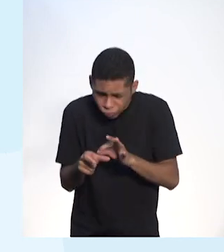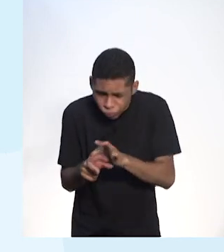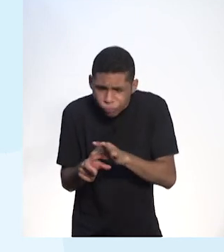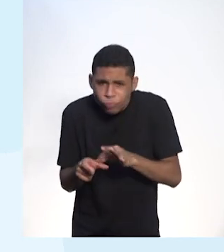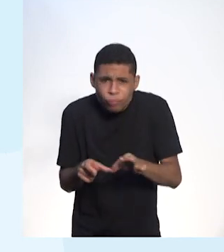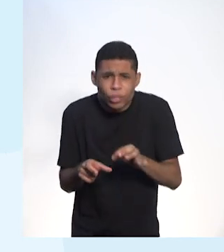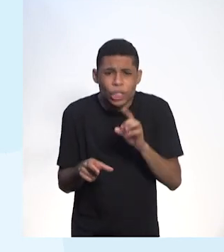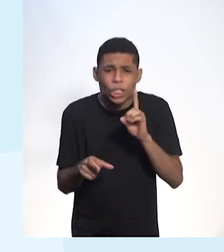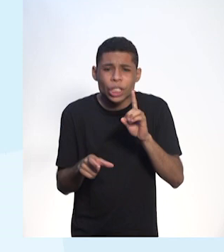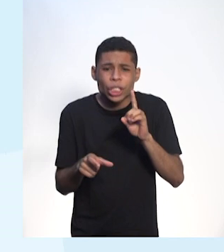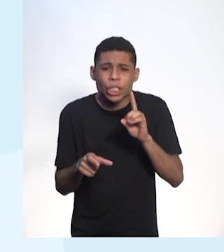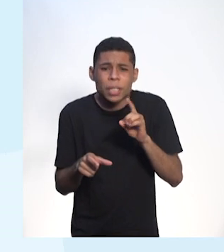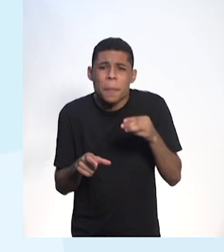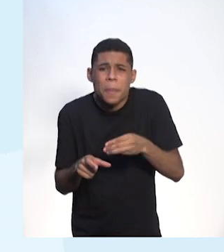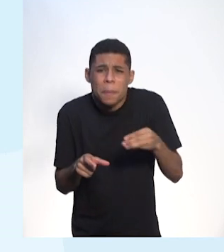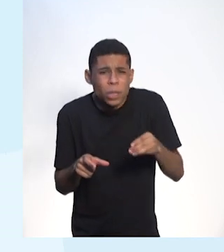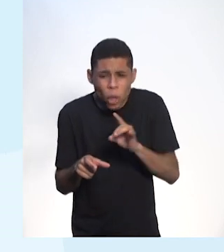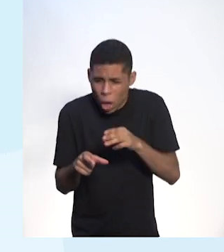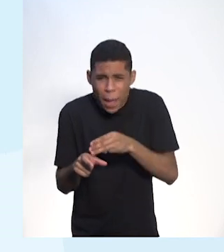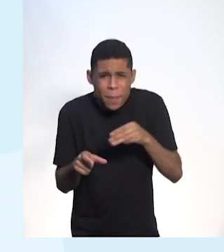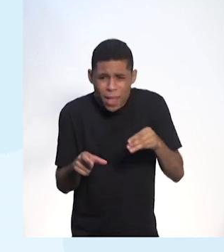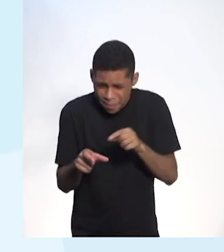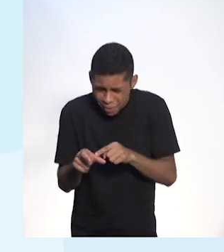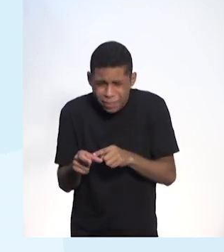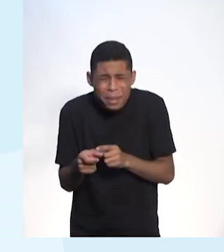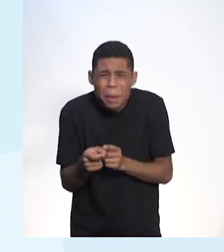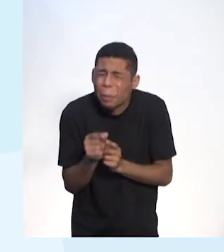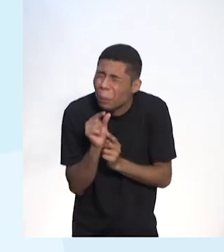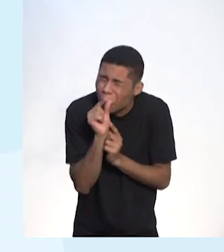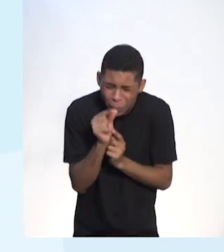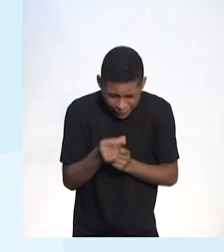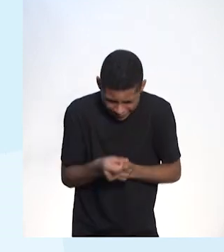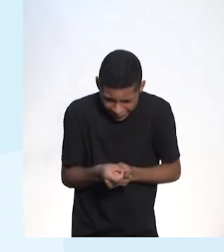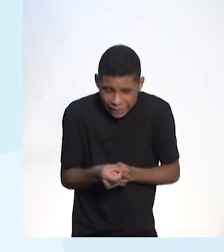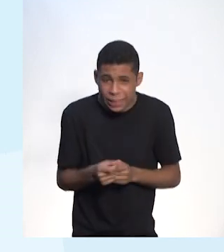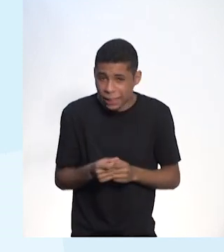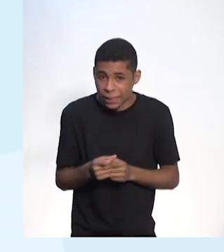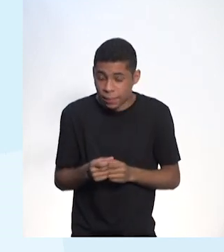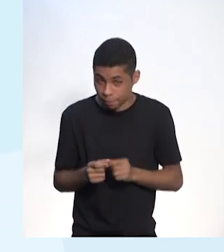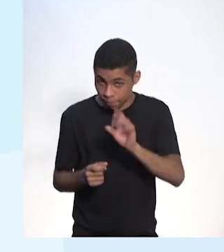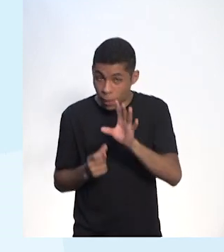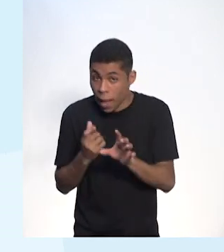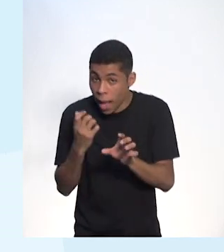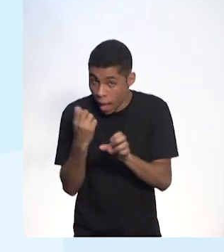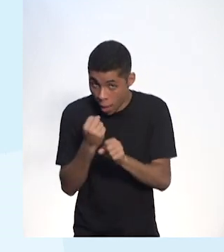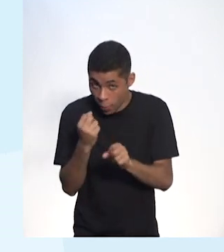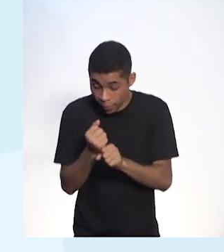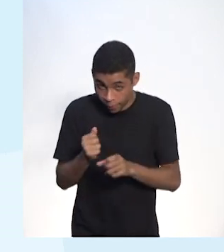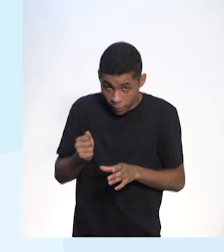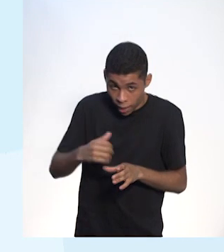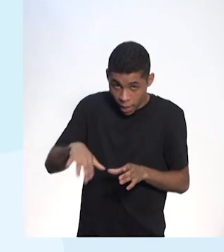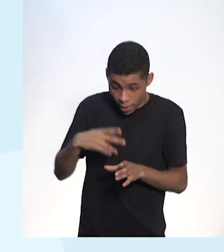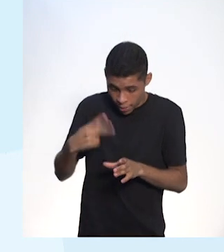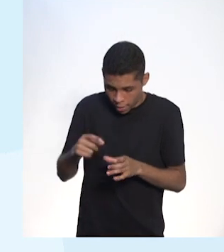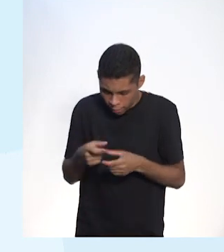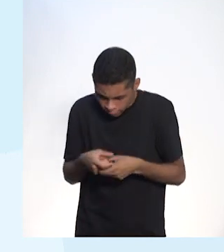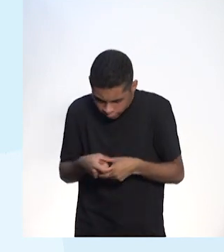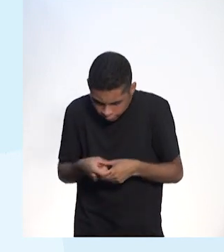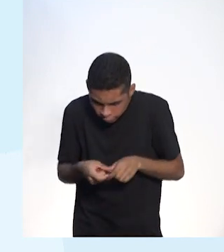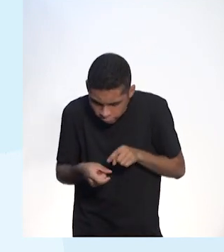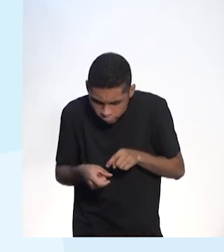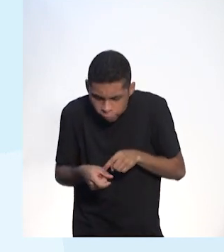Sabia disso? Tem 20 milímetros de diâmetro, aproximadamente, né? Tá. Vamos calcular a área da superfície da